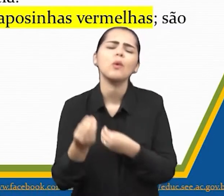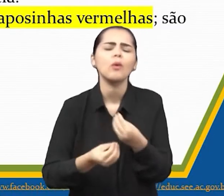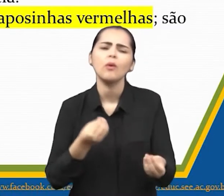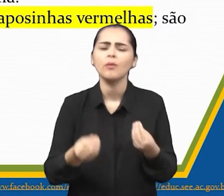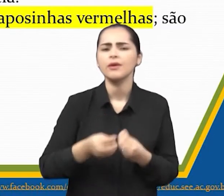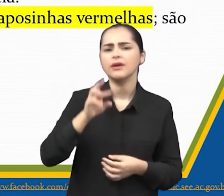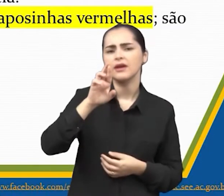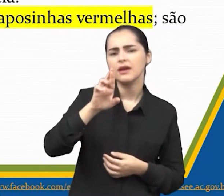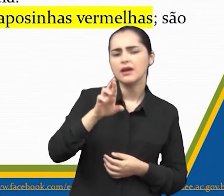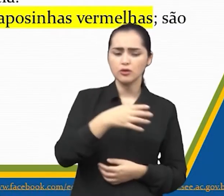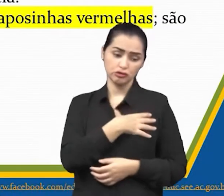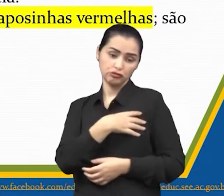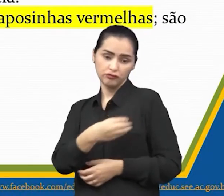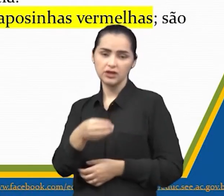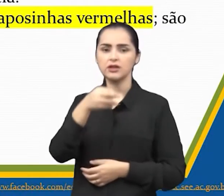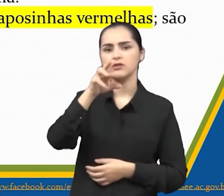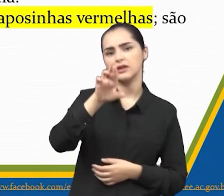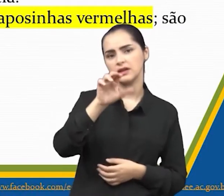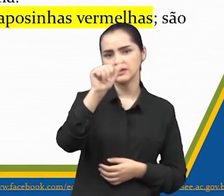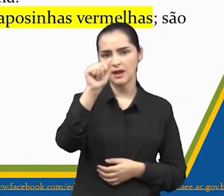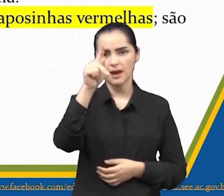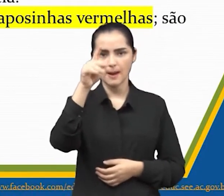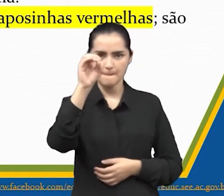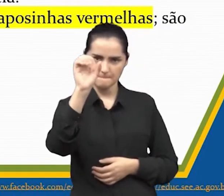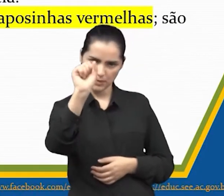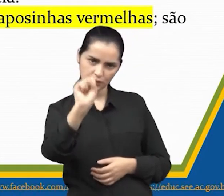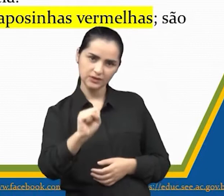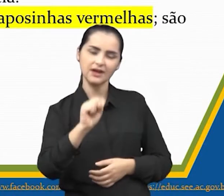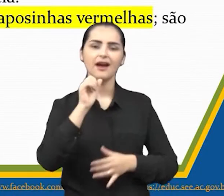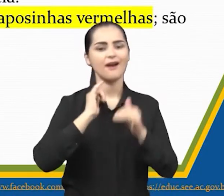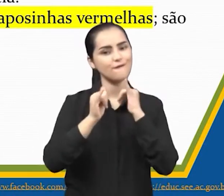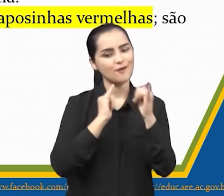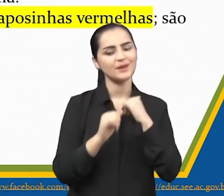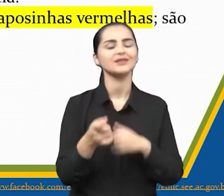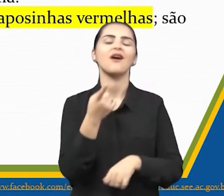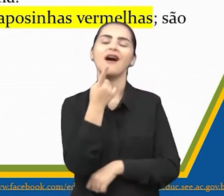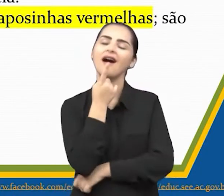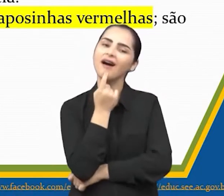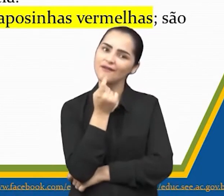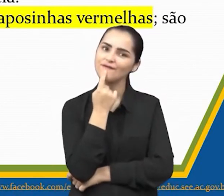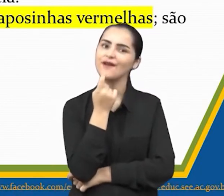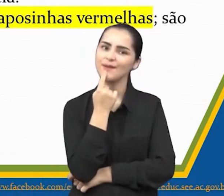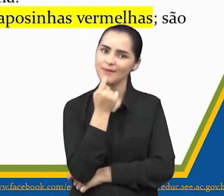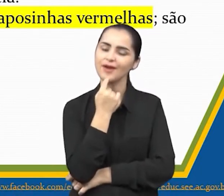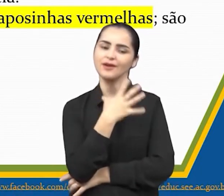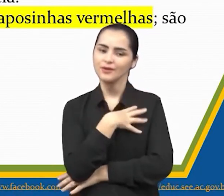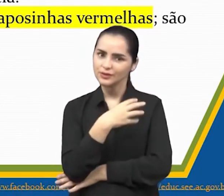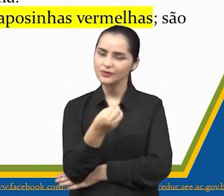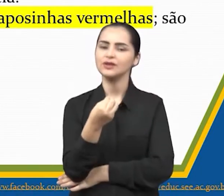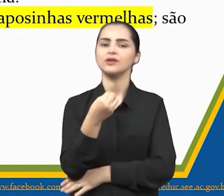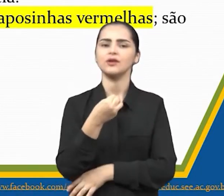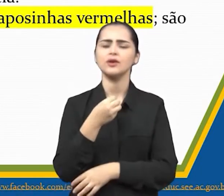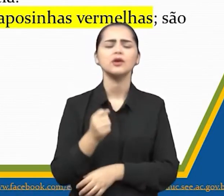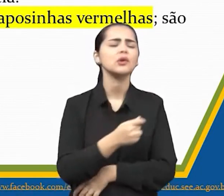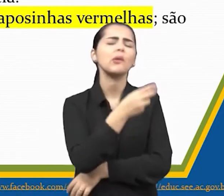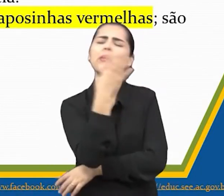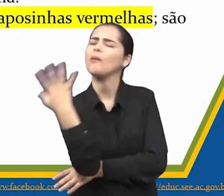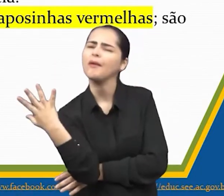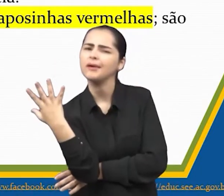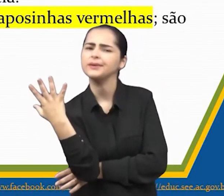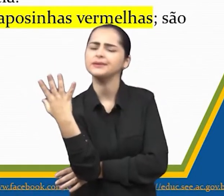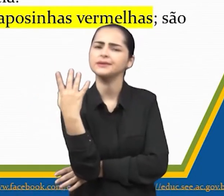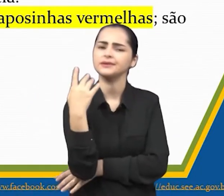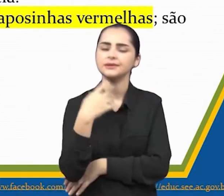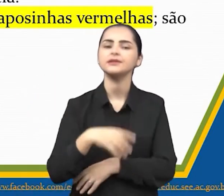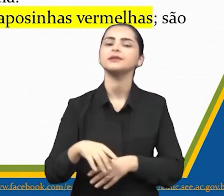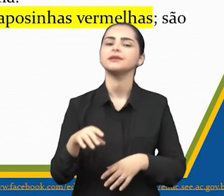os filhotes, né? Elas são vermelhas. Olha a informação, é da mesma linha, ó, raposinhas vermelhas. E quantas são? A